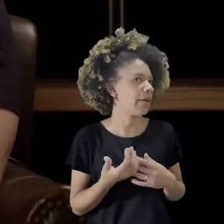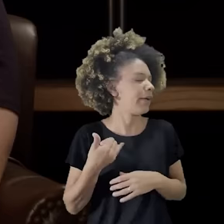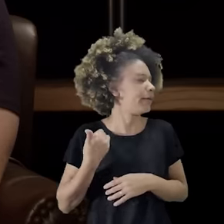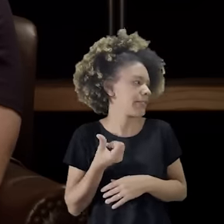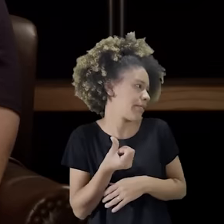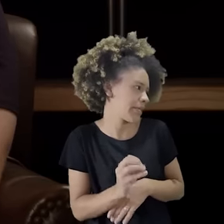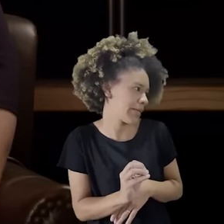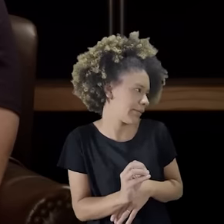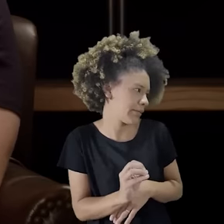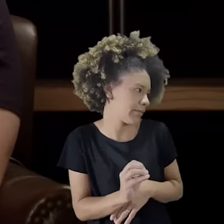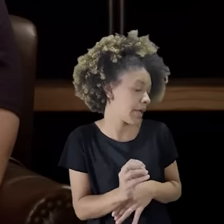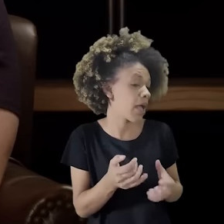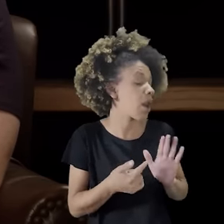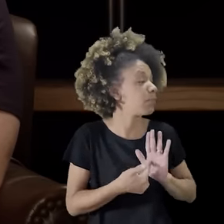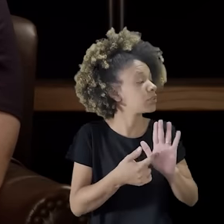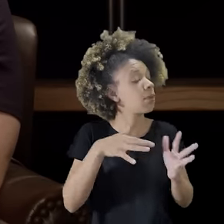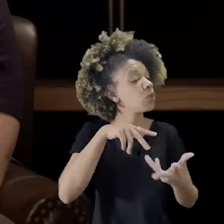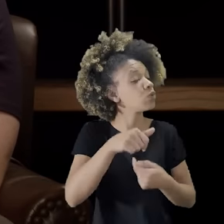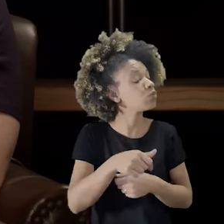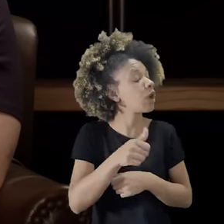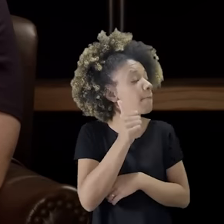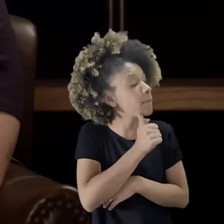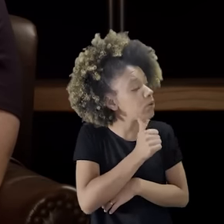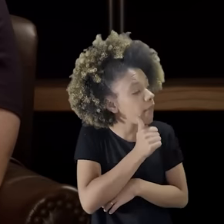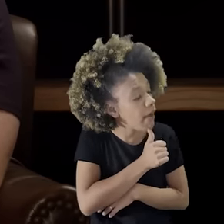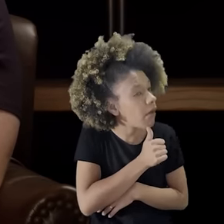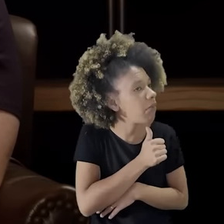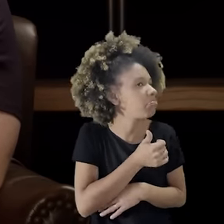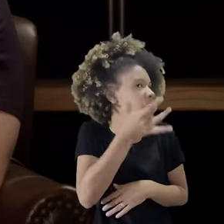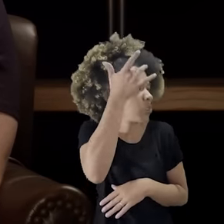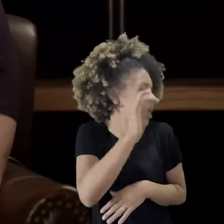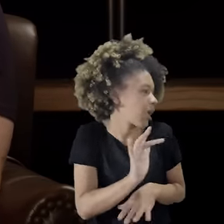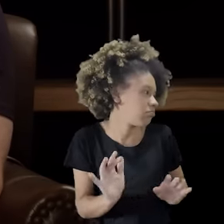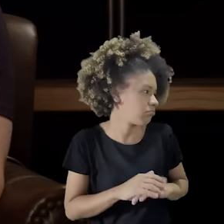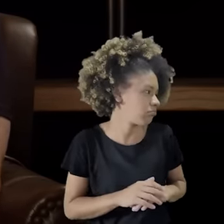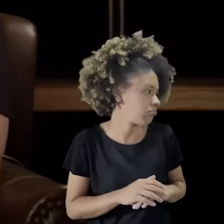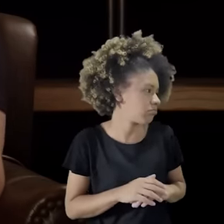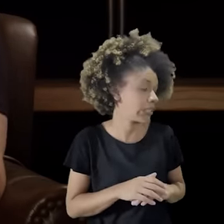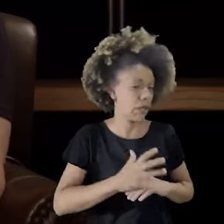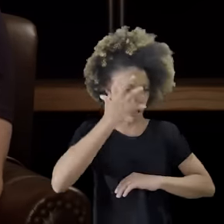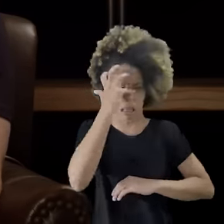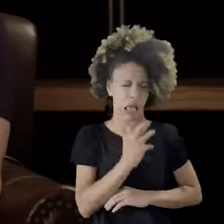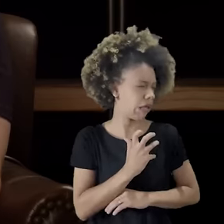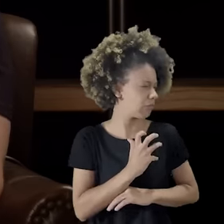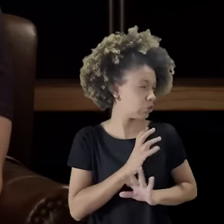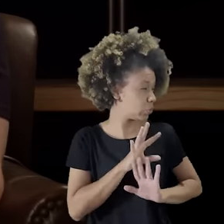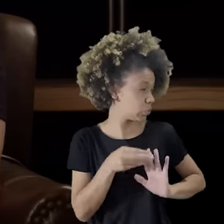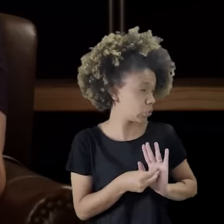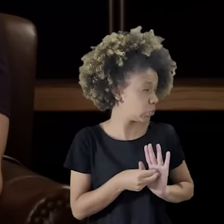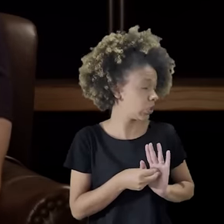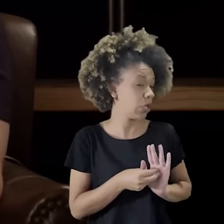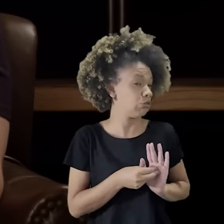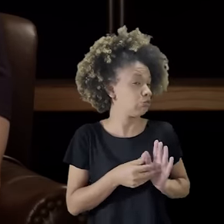60 anos querendo mostrar para o mundo que você é uma mulher e sei lá e você tá com uma raiva disso